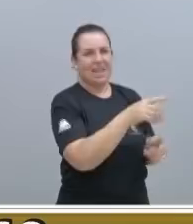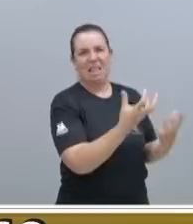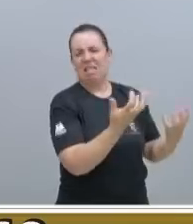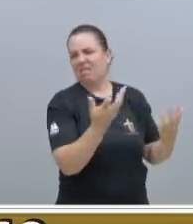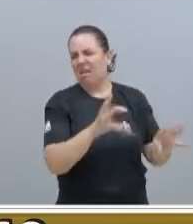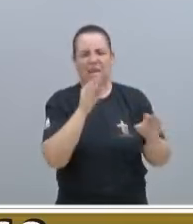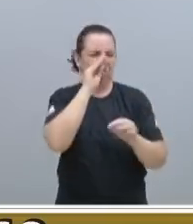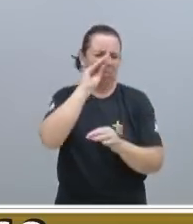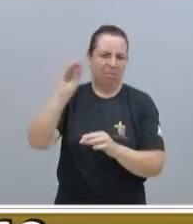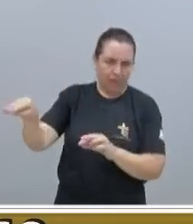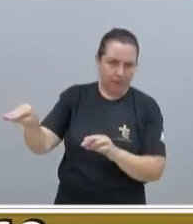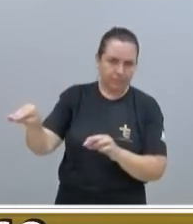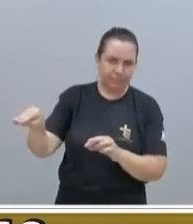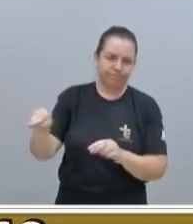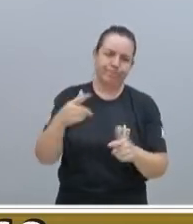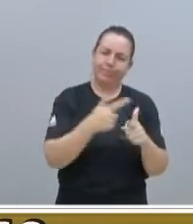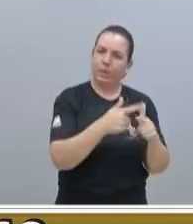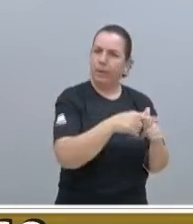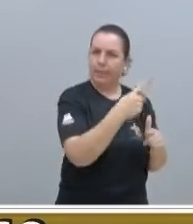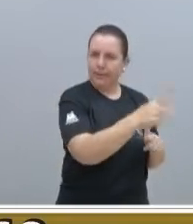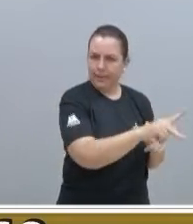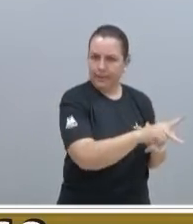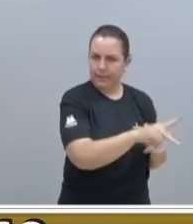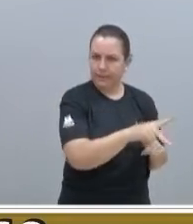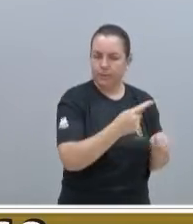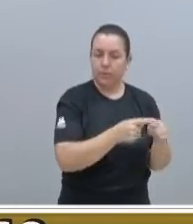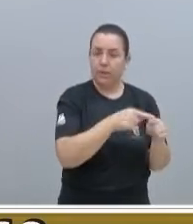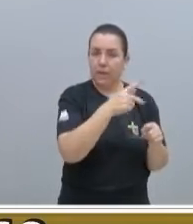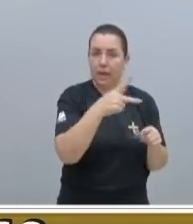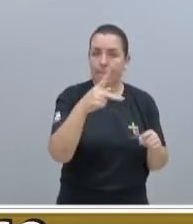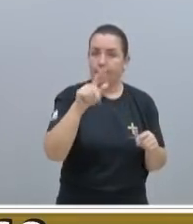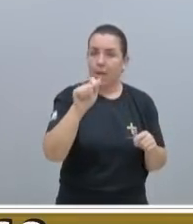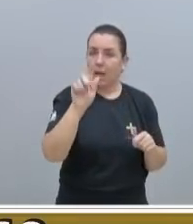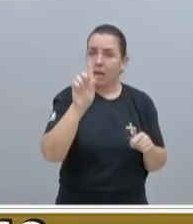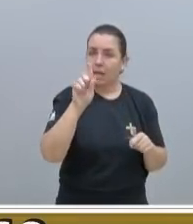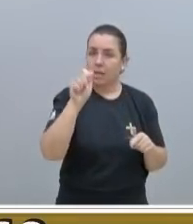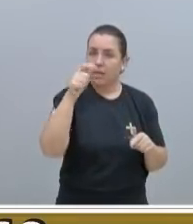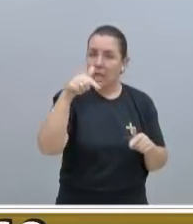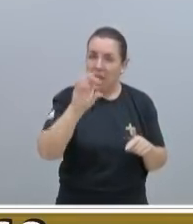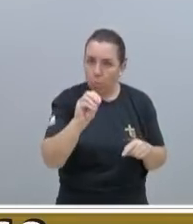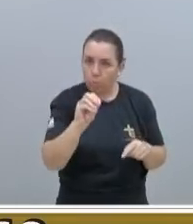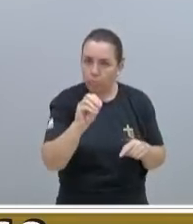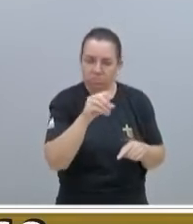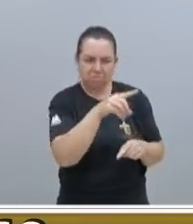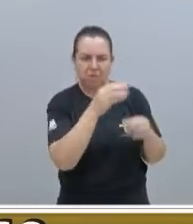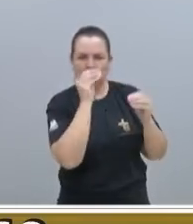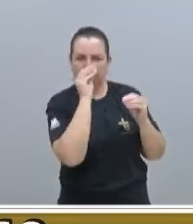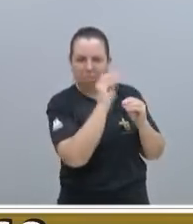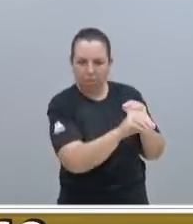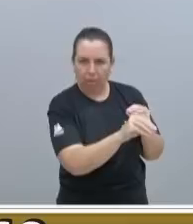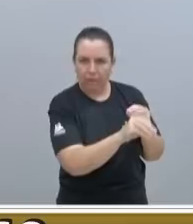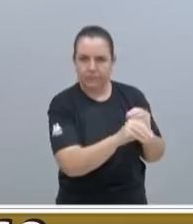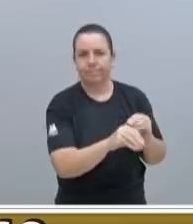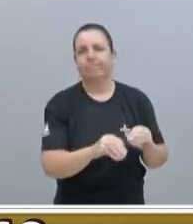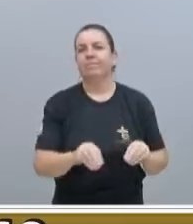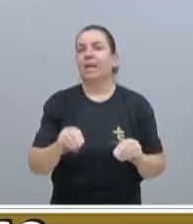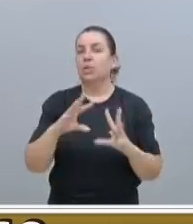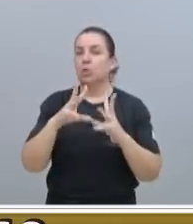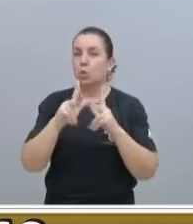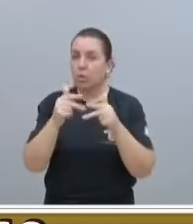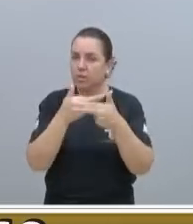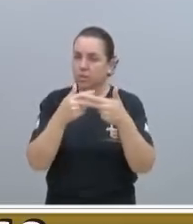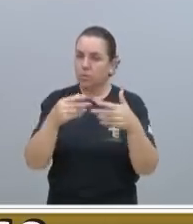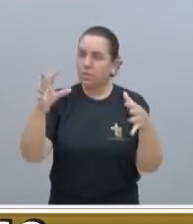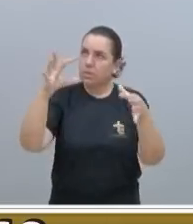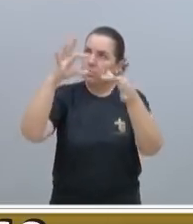tudo o que ligares na terra será ligado no céu tudo o que desligares na terra